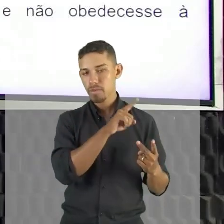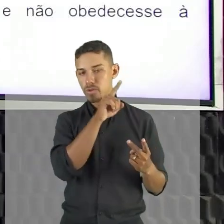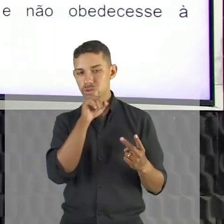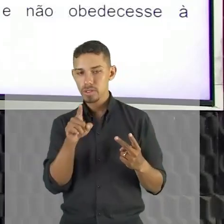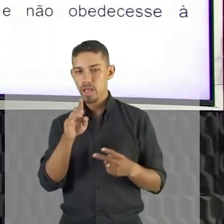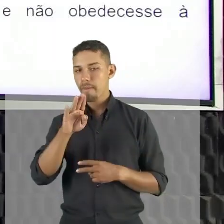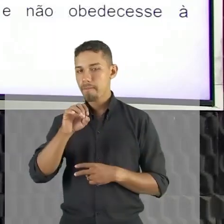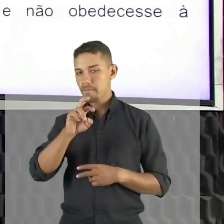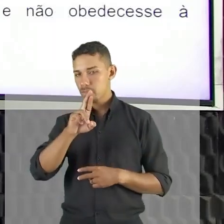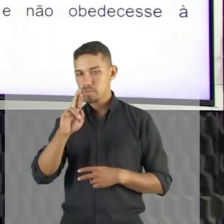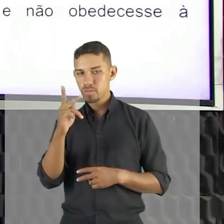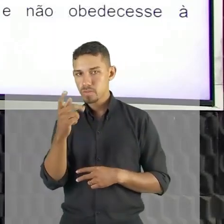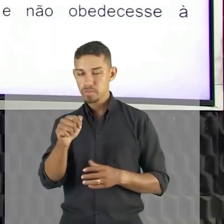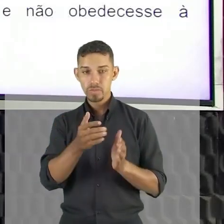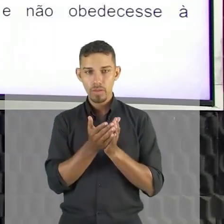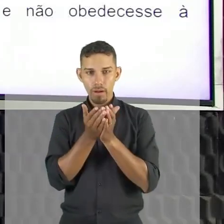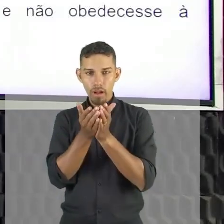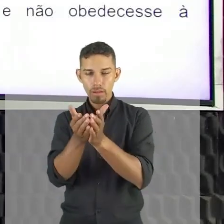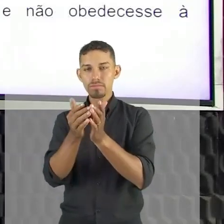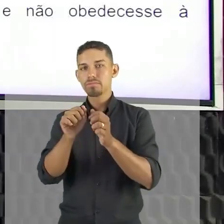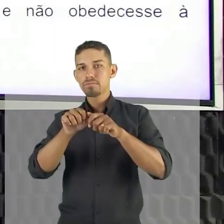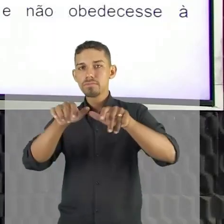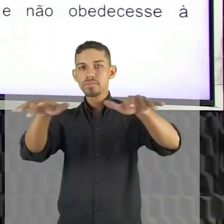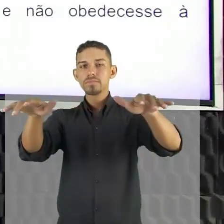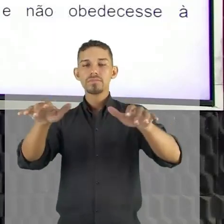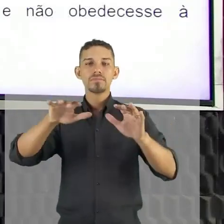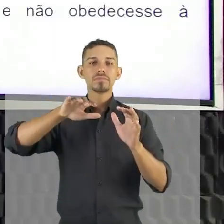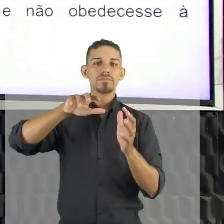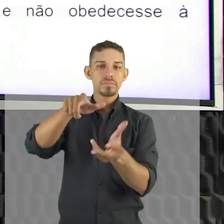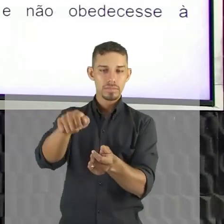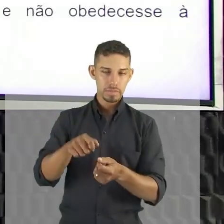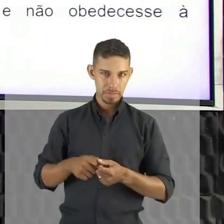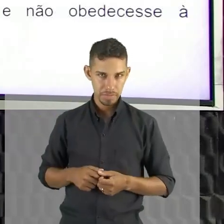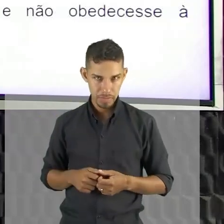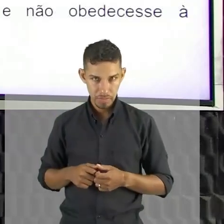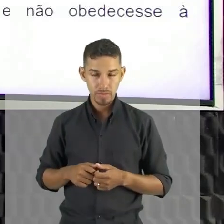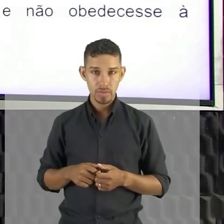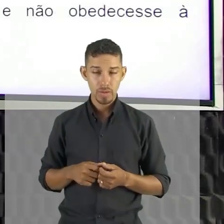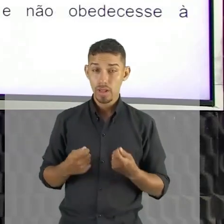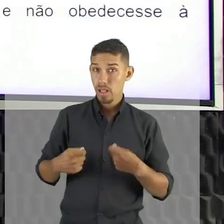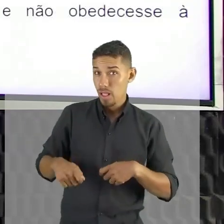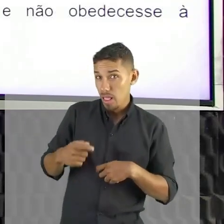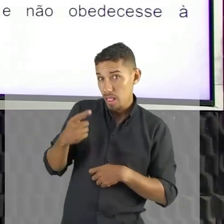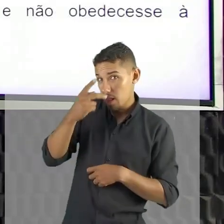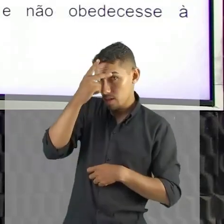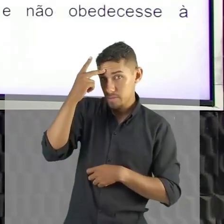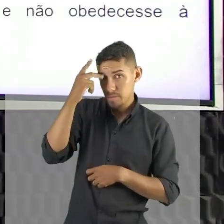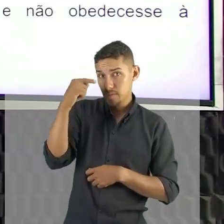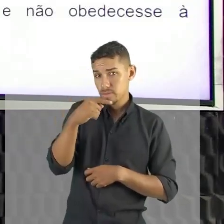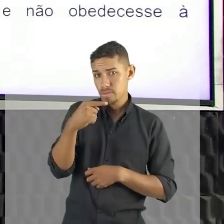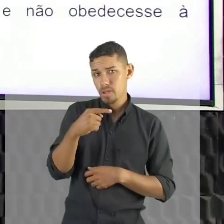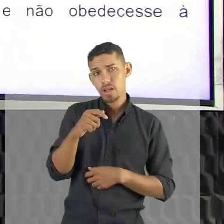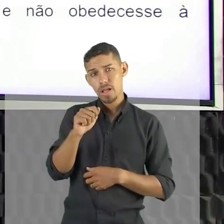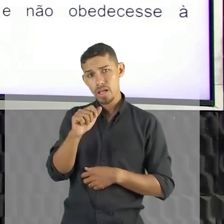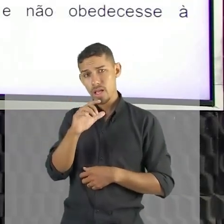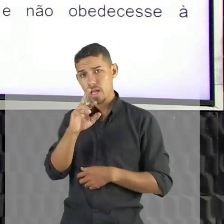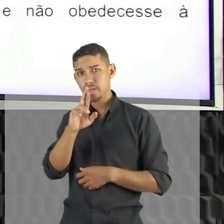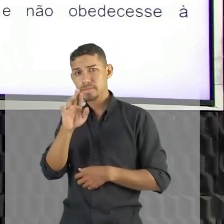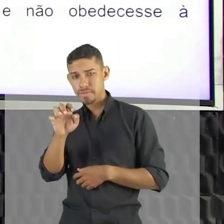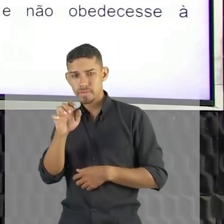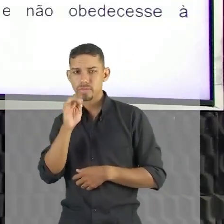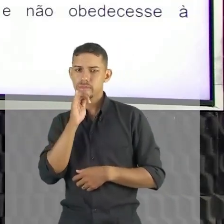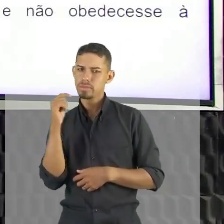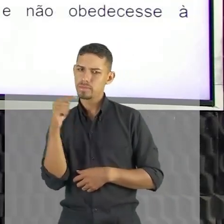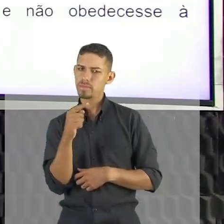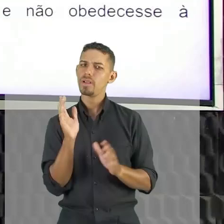vai, então, exportar para o mundo. Então, essa saída, essa migração de pessoas que estavam no Nordeste para o Acre e aqueles que já estavam